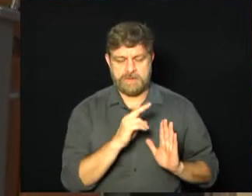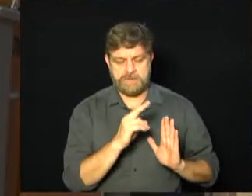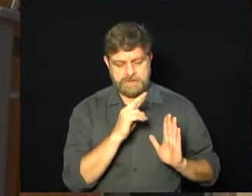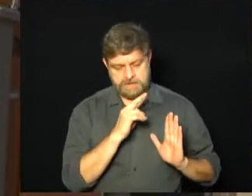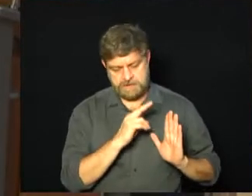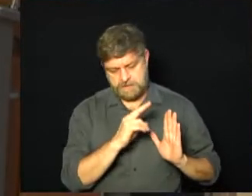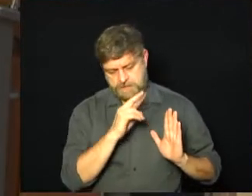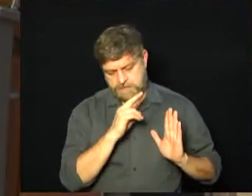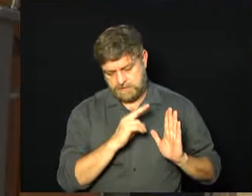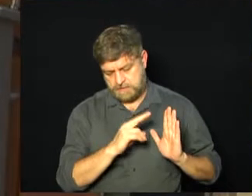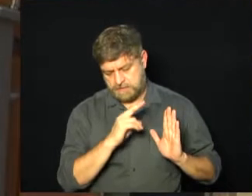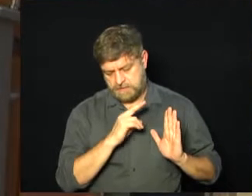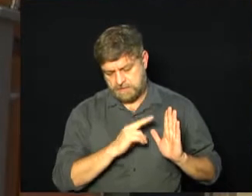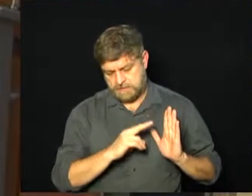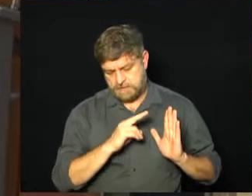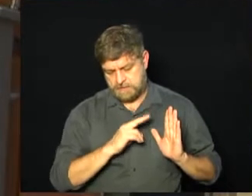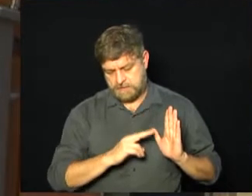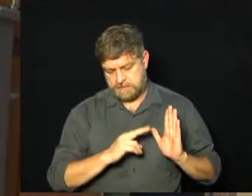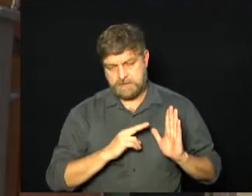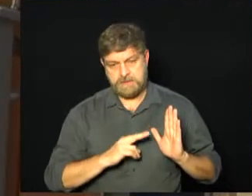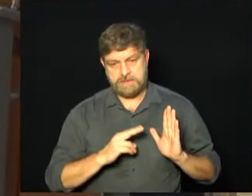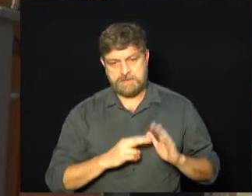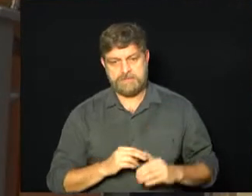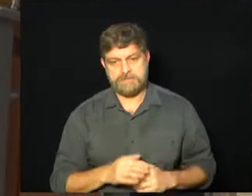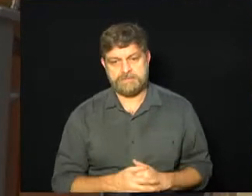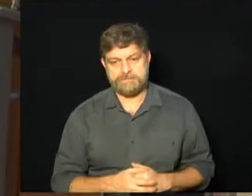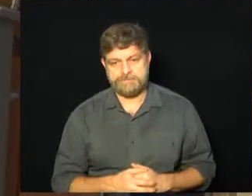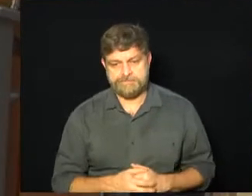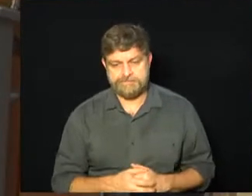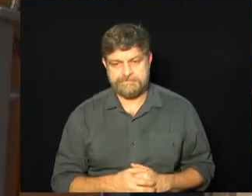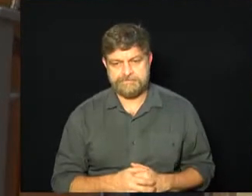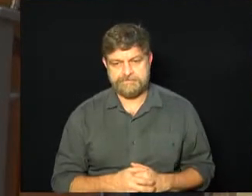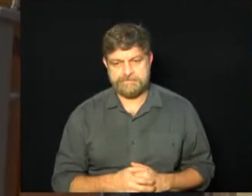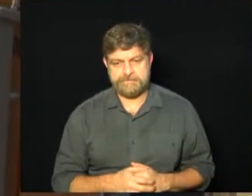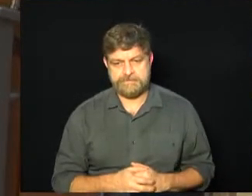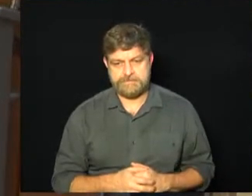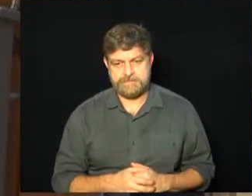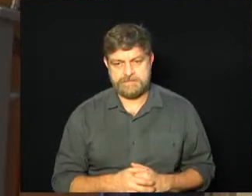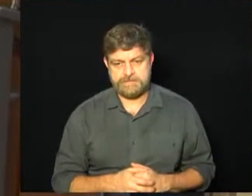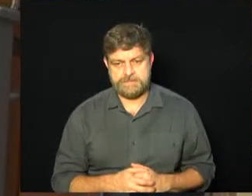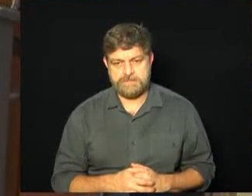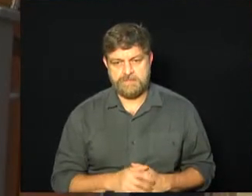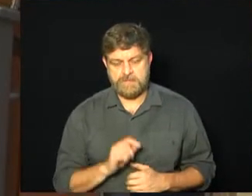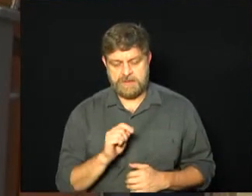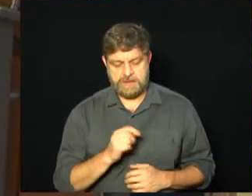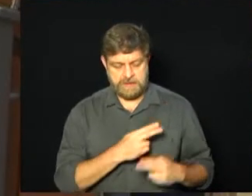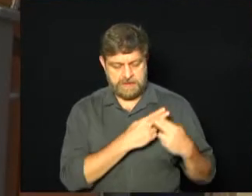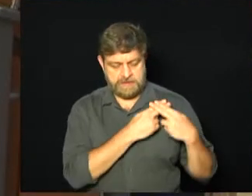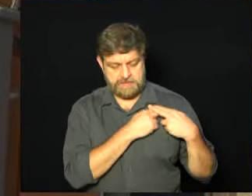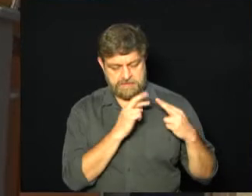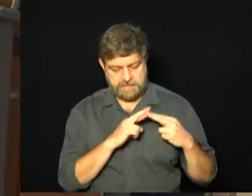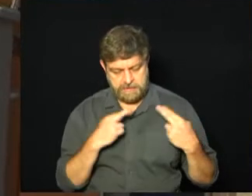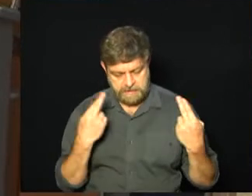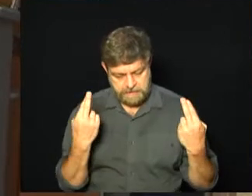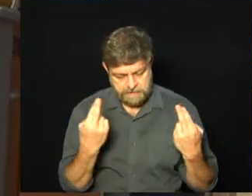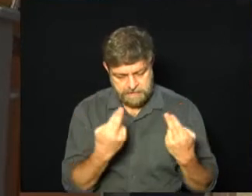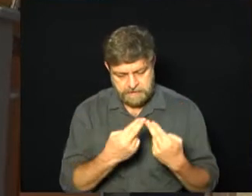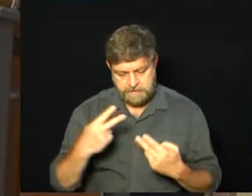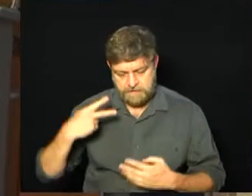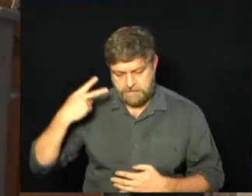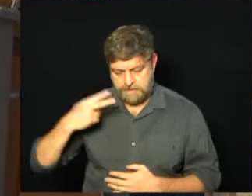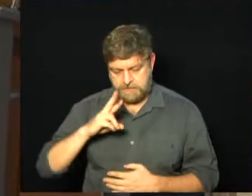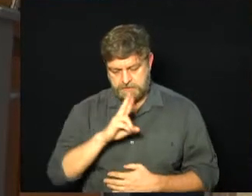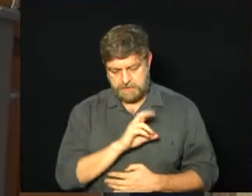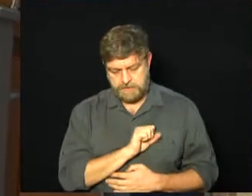Capone, Gabriel Rapace, ilustre presidente que está presidindo esta sessão, Luiz Rossini,